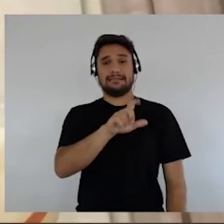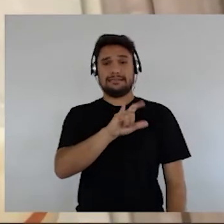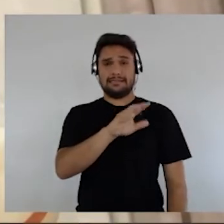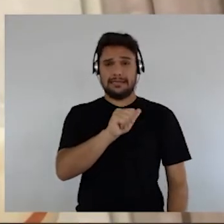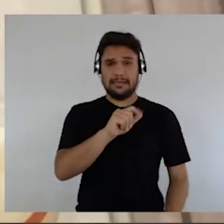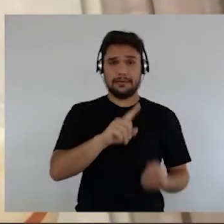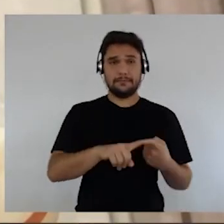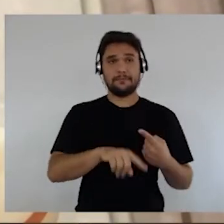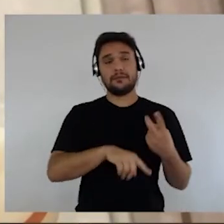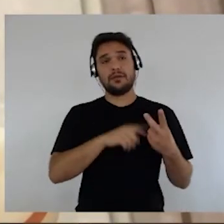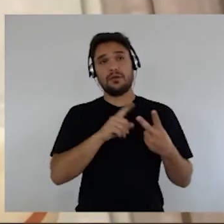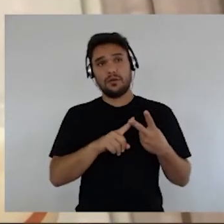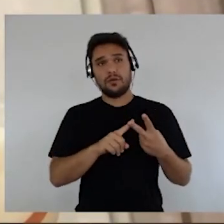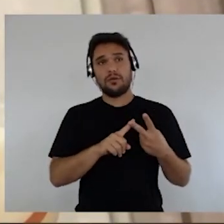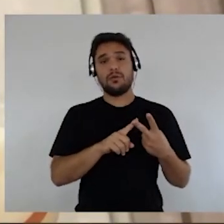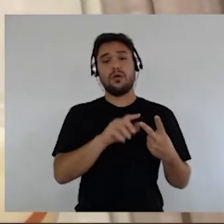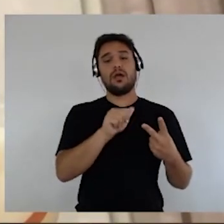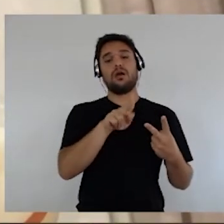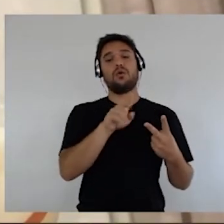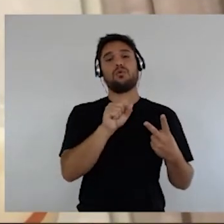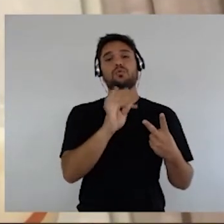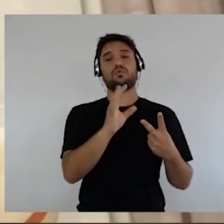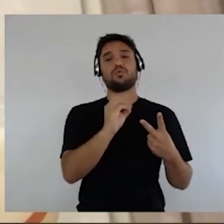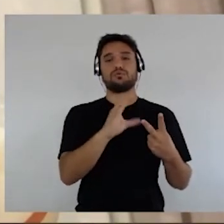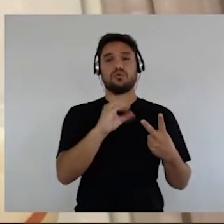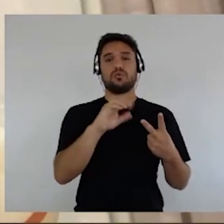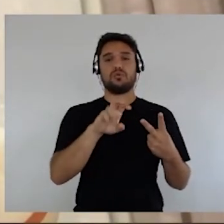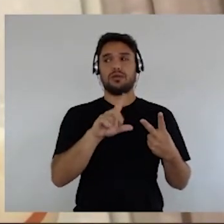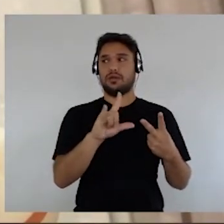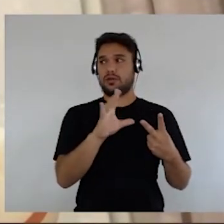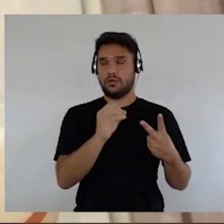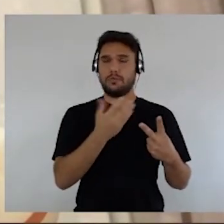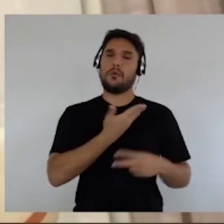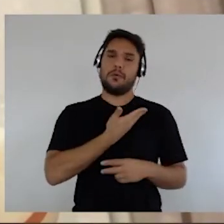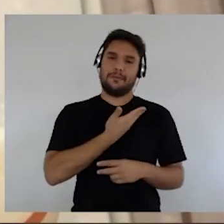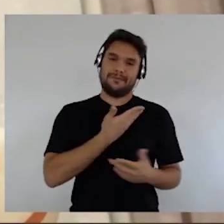Almeida e o doutor Antônio Augusto Coelho, meu amigo.